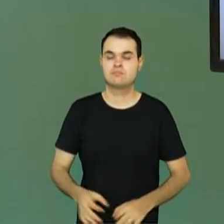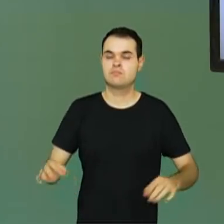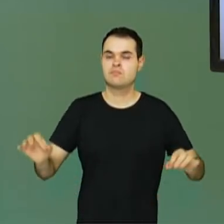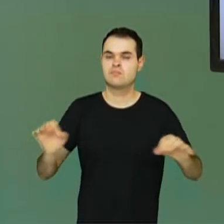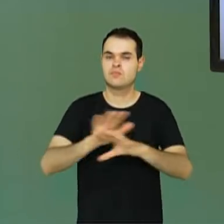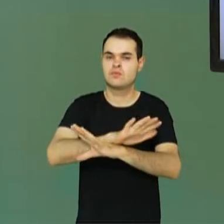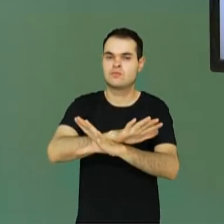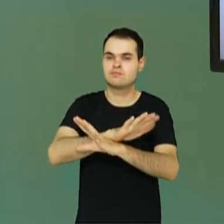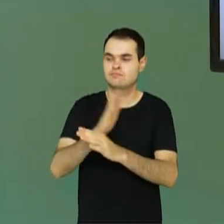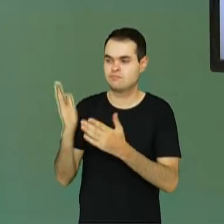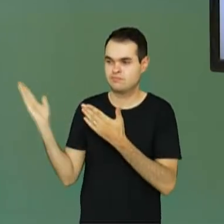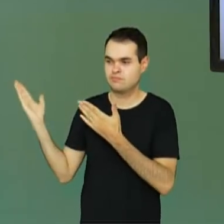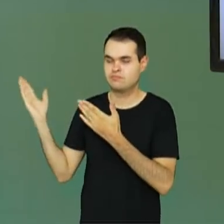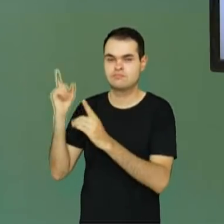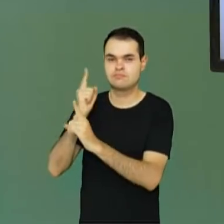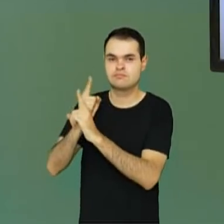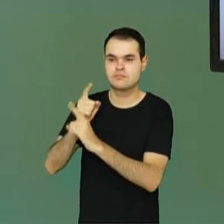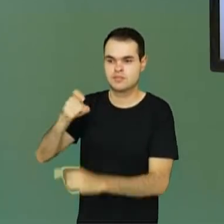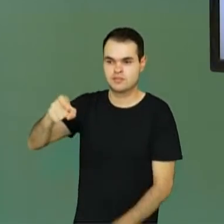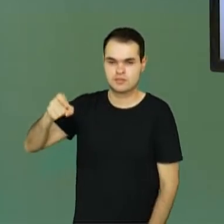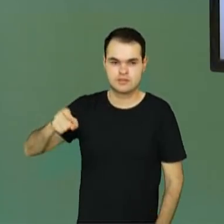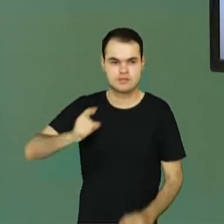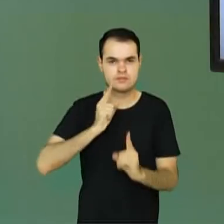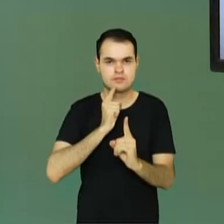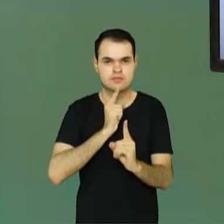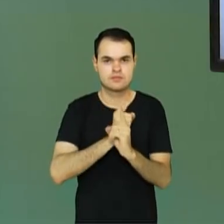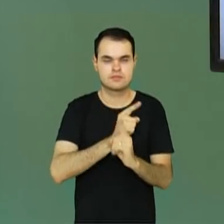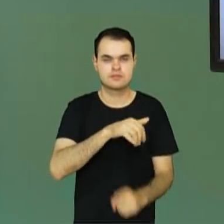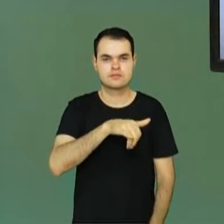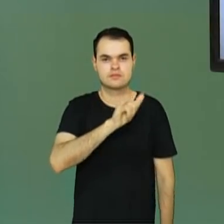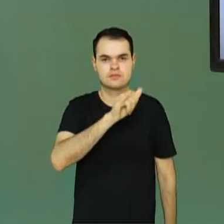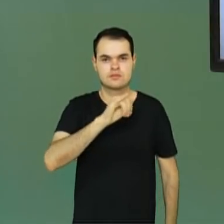Pronto. Achei o valor do x e achei o valor do y. Conjunto de solução.